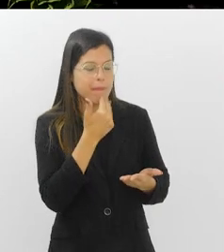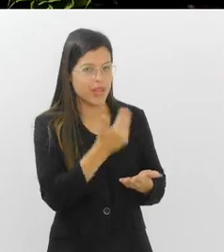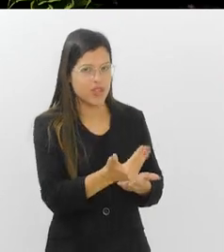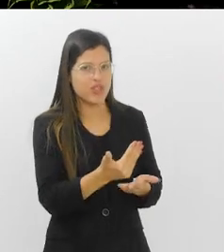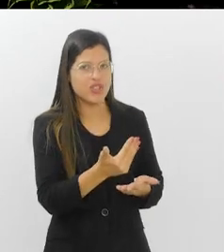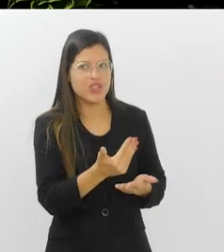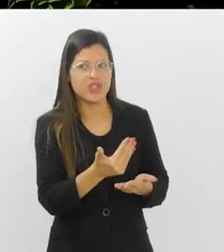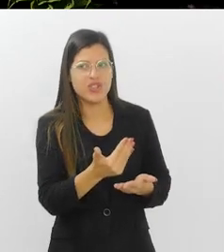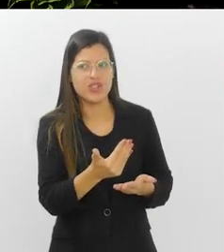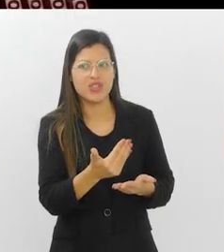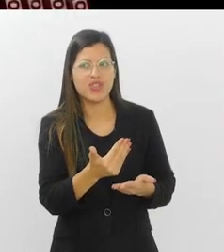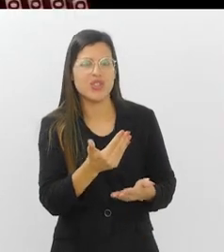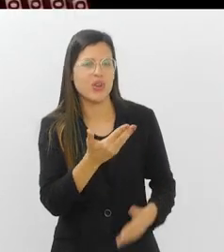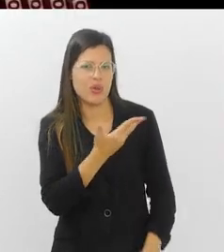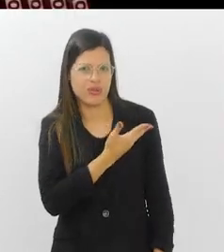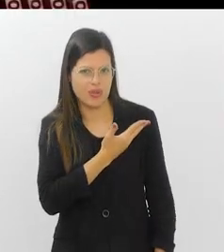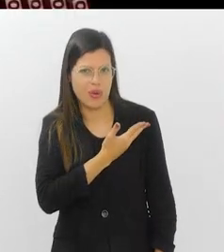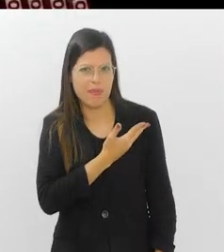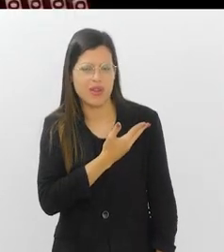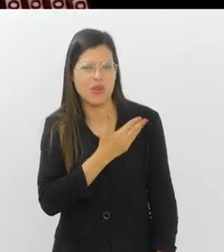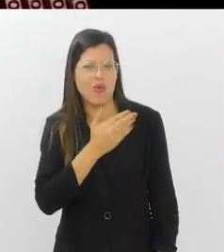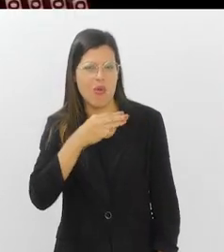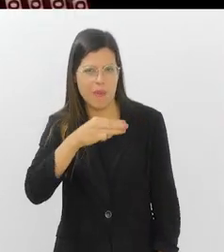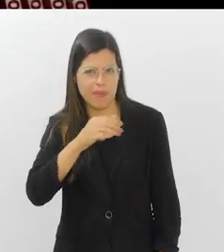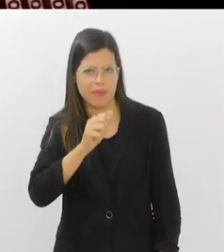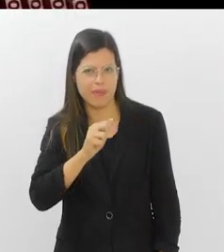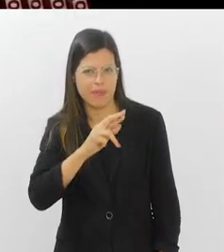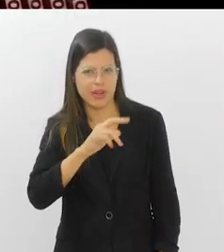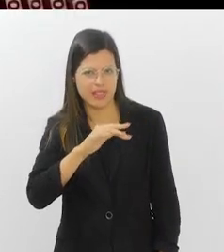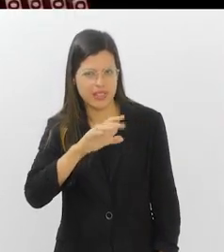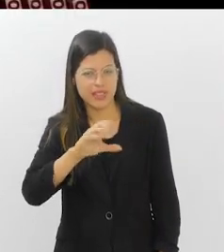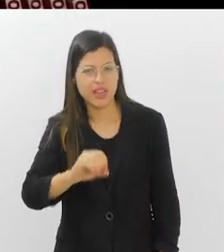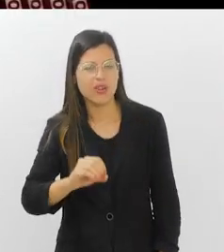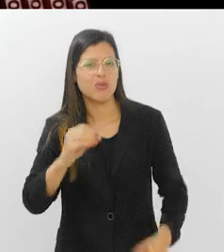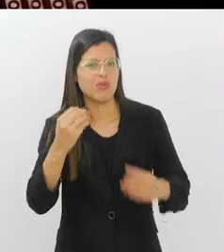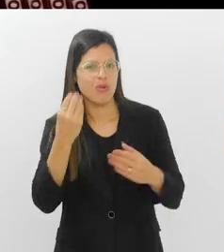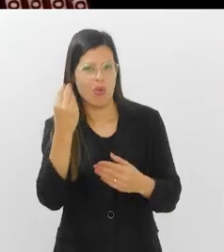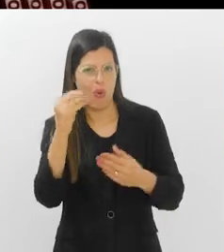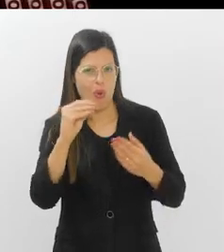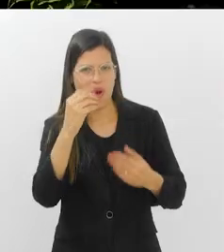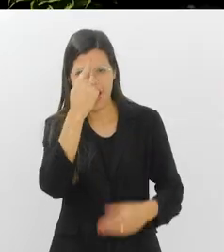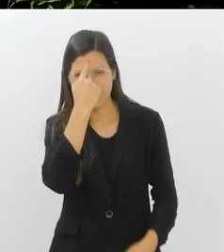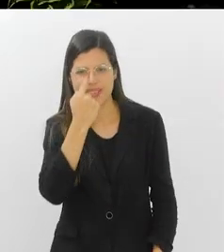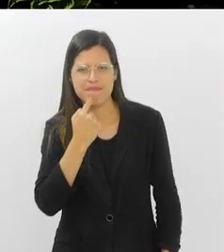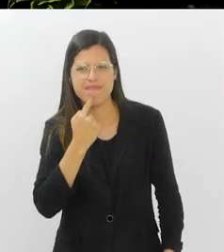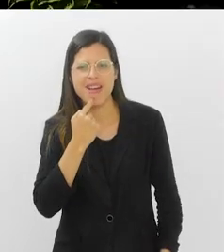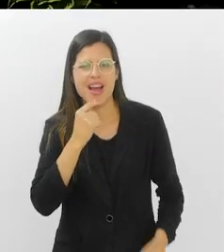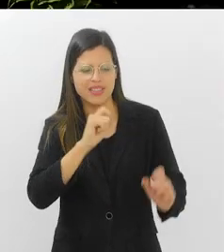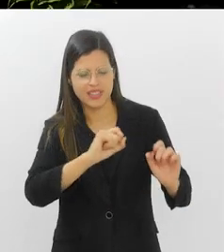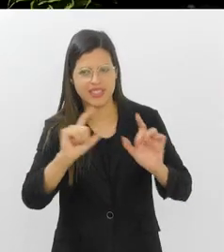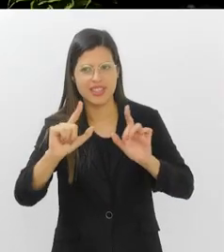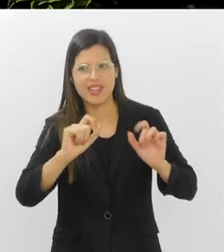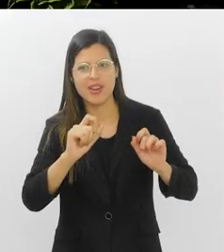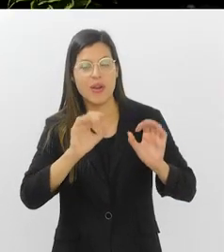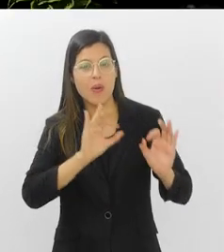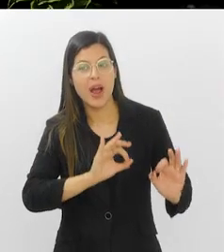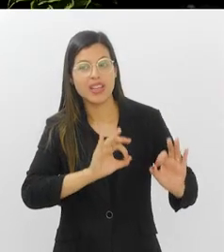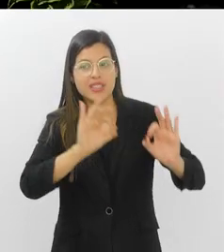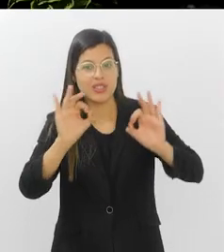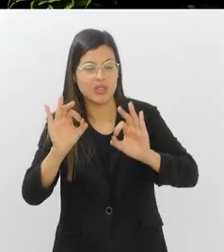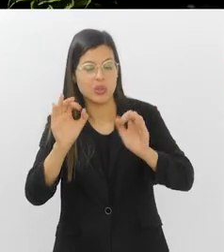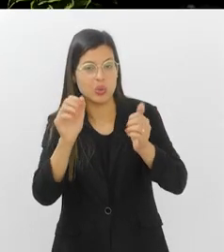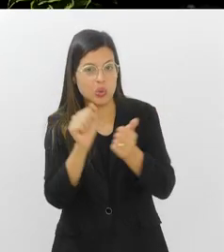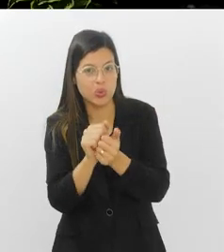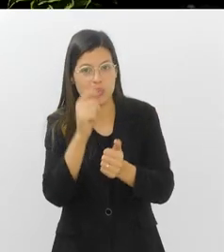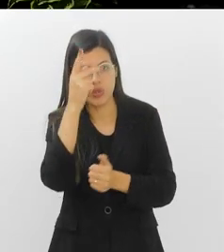pedir pro nosso colega Marcelo Freitas colocar umas imagens que eu vou assistir junto com o